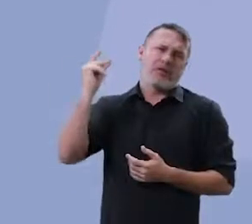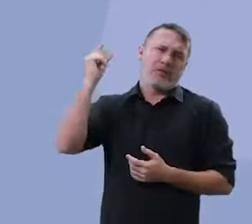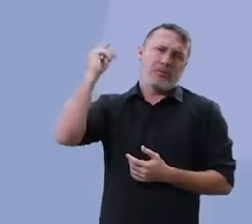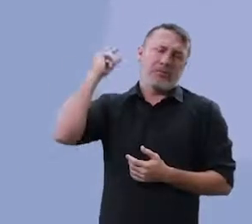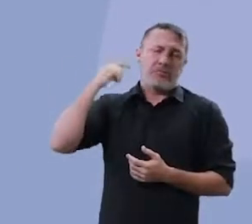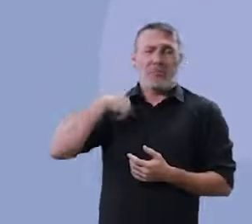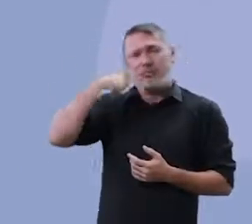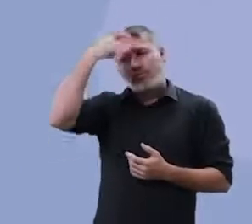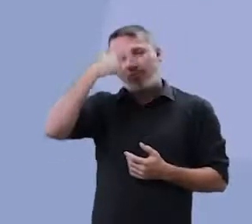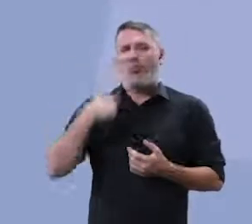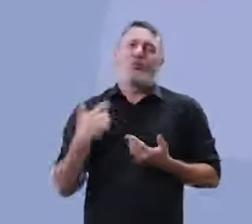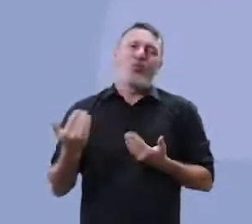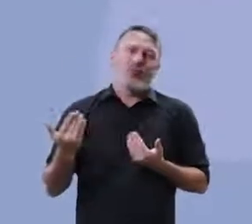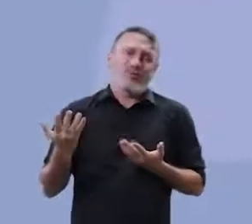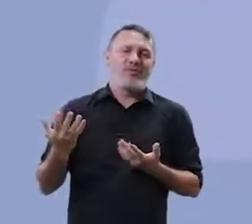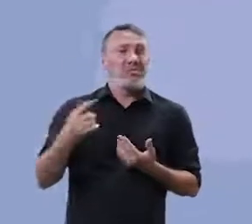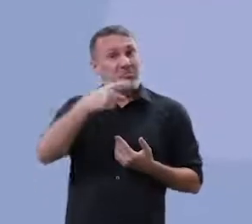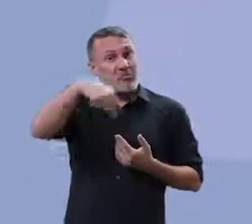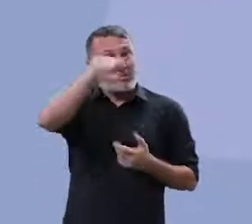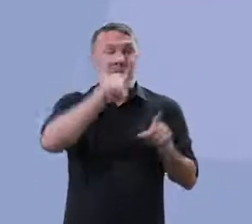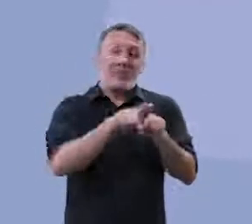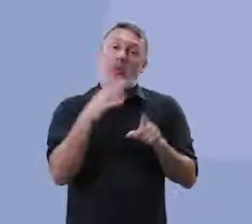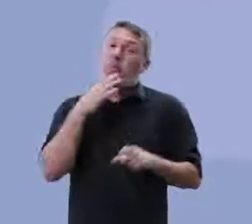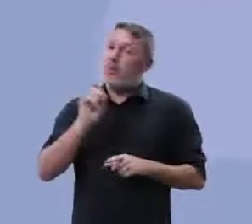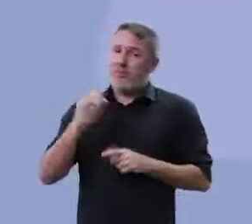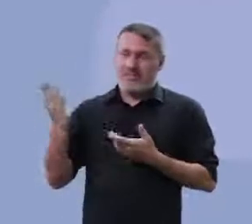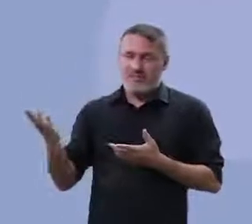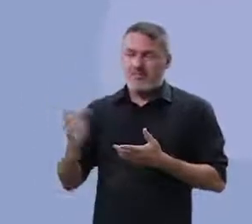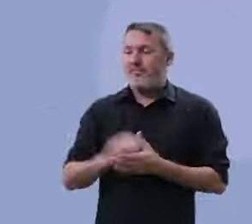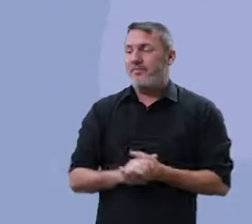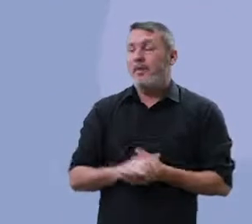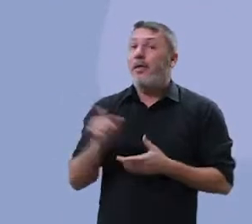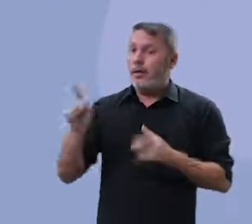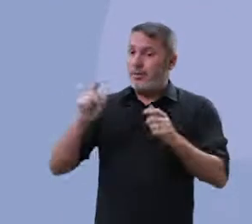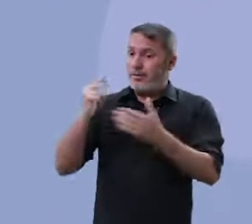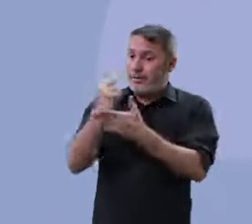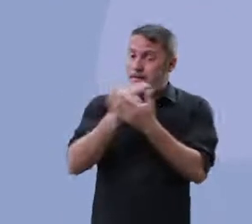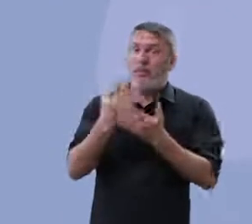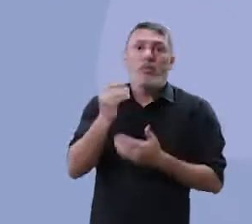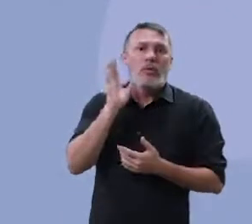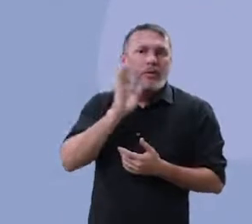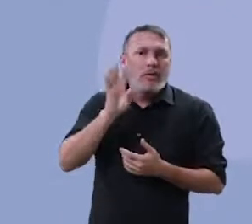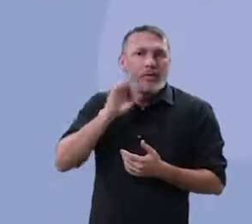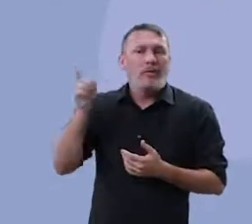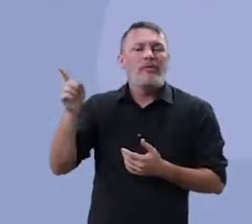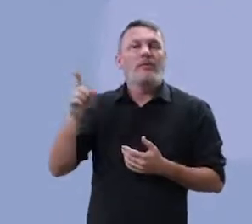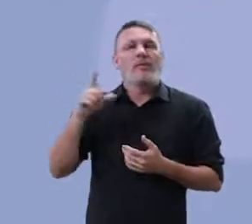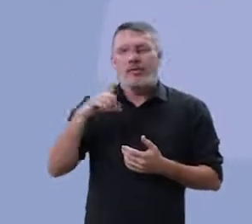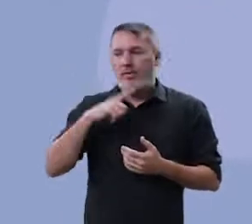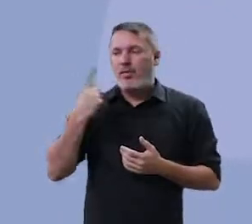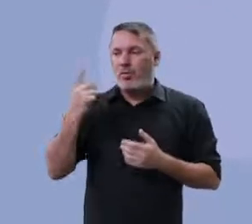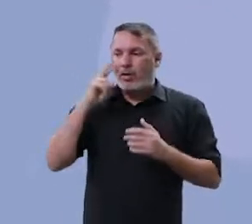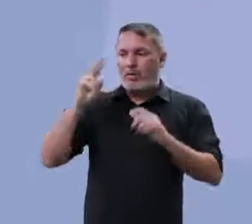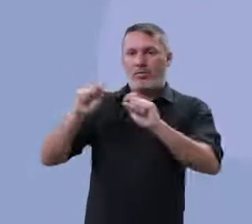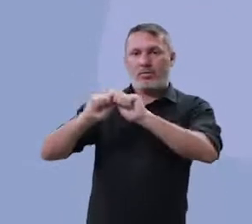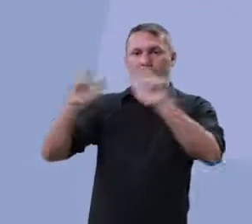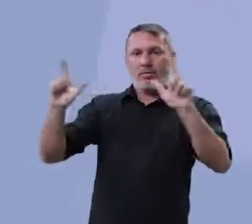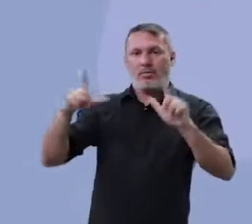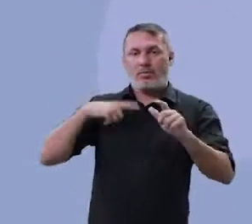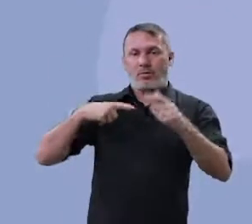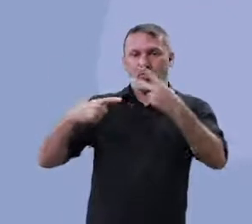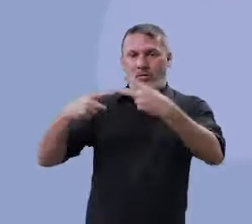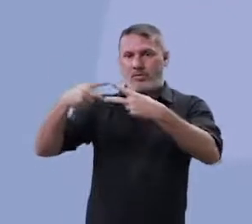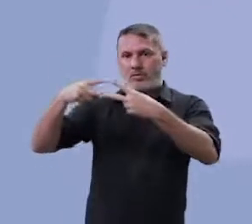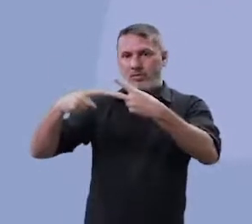de vocês, nem da minha também, que eu sou muito novo. É um desenho que é muito bacana, que vai contar a história desse